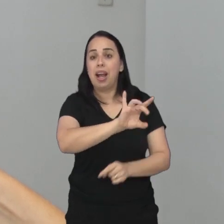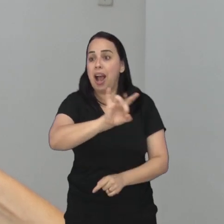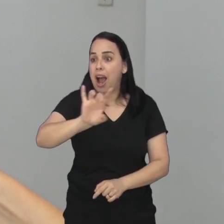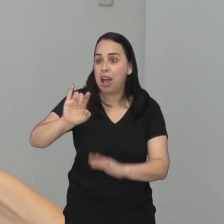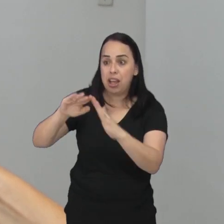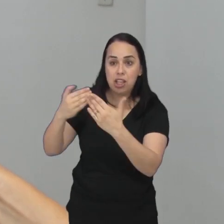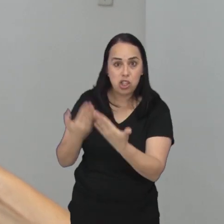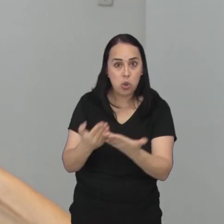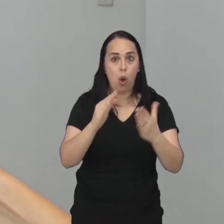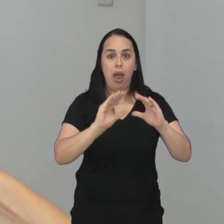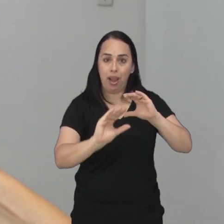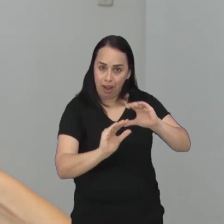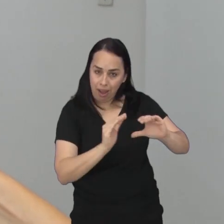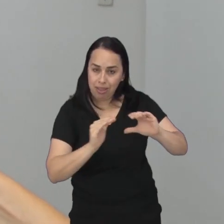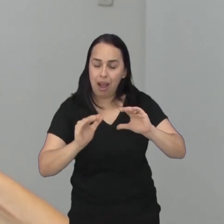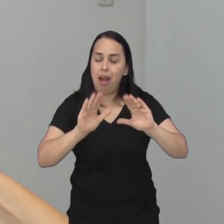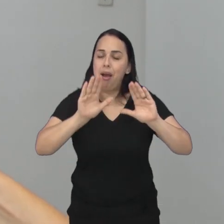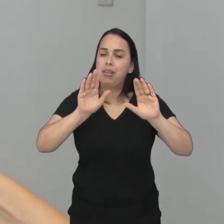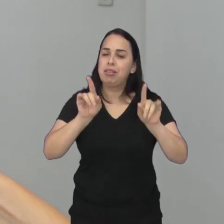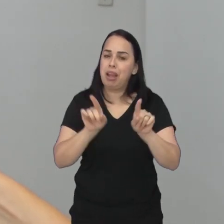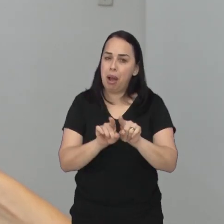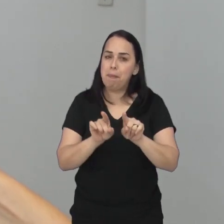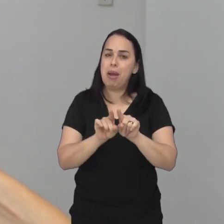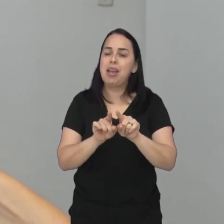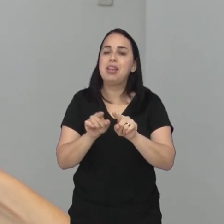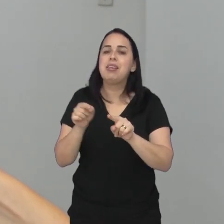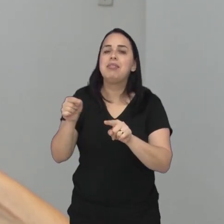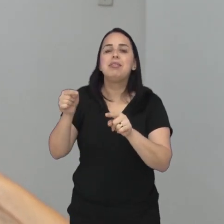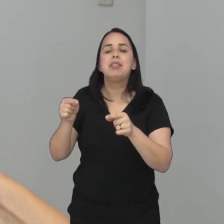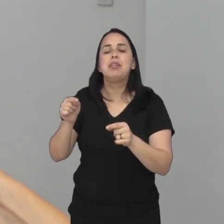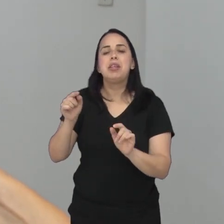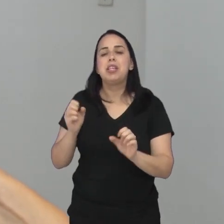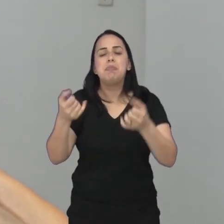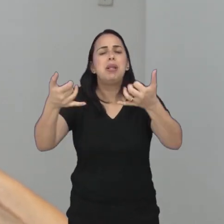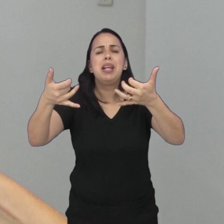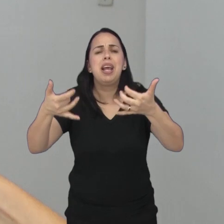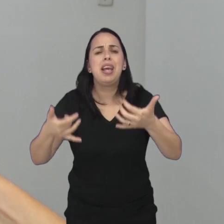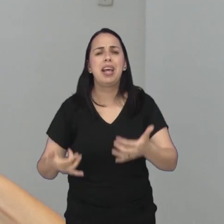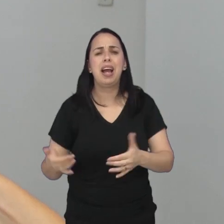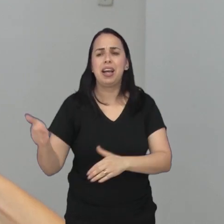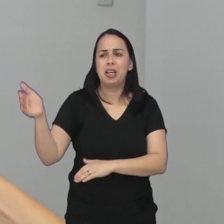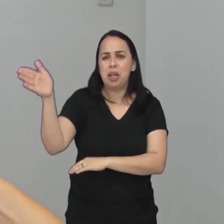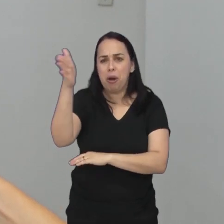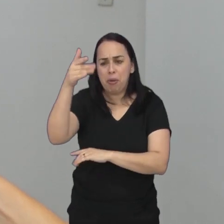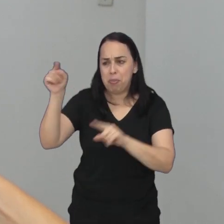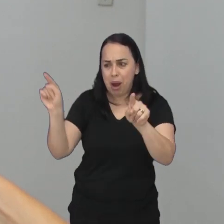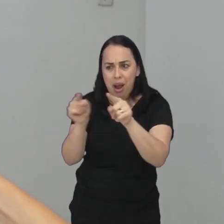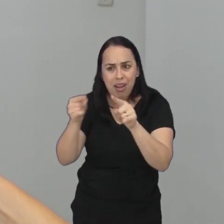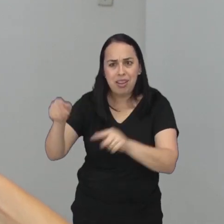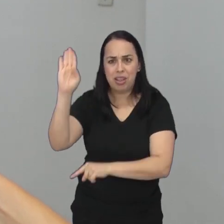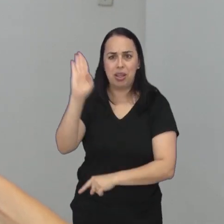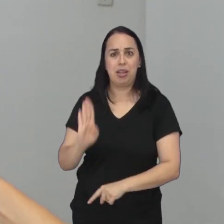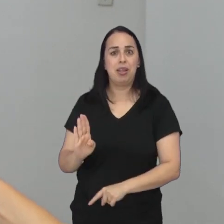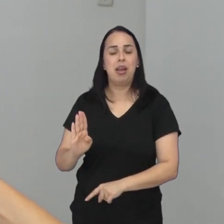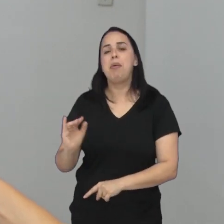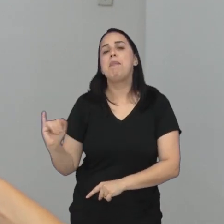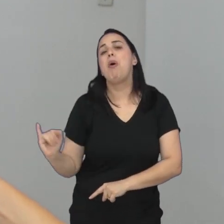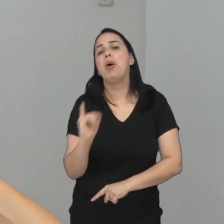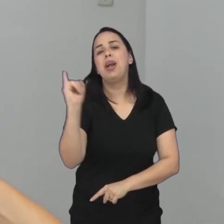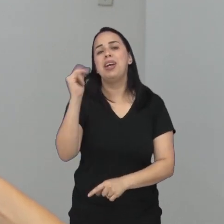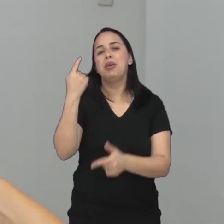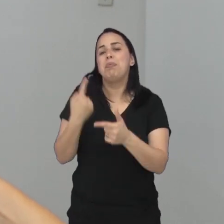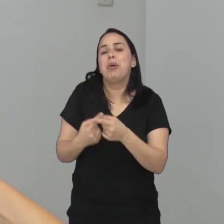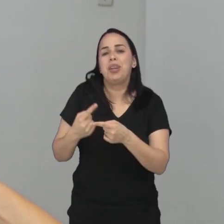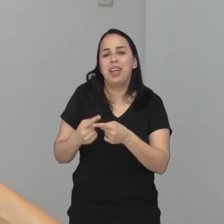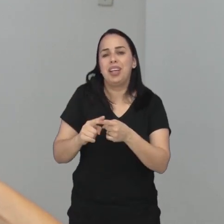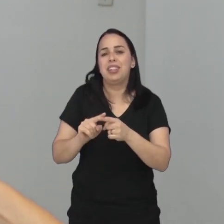cada escola possa não só cantar o hino, mas discutir a importância do hino nacional na